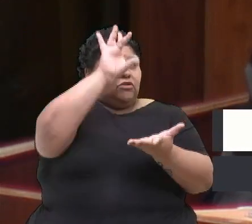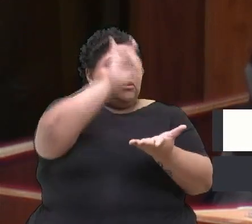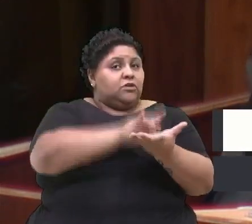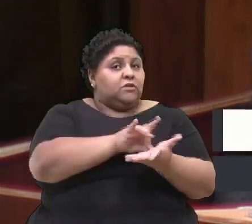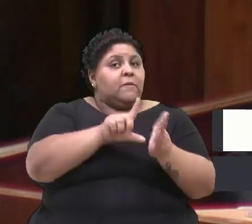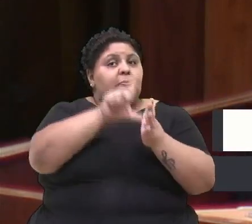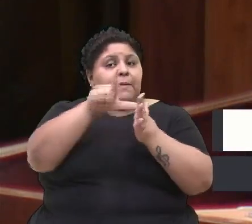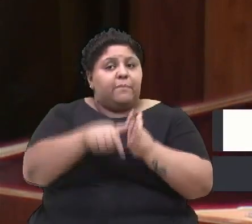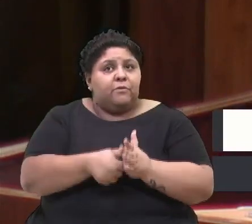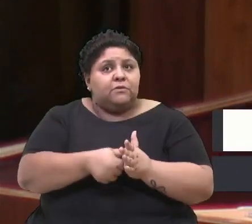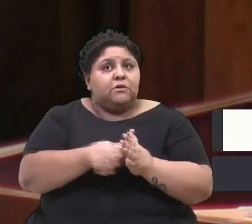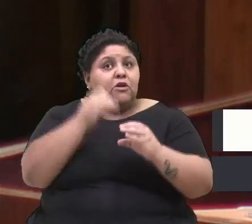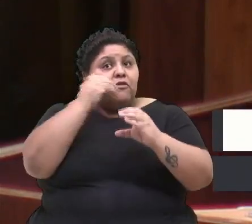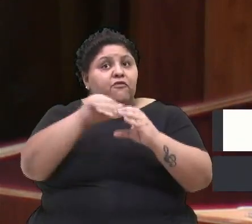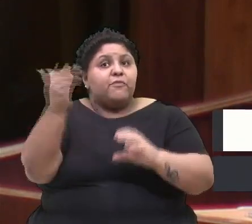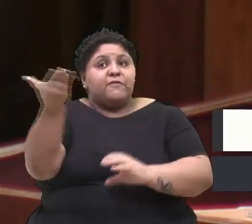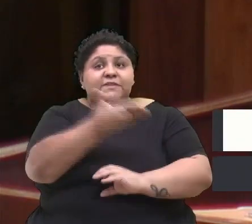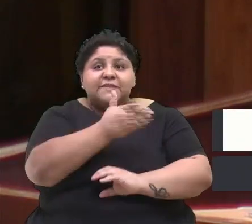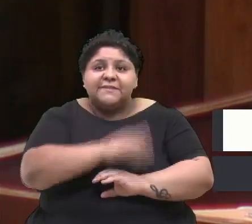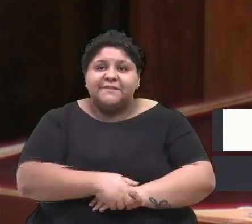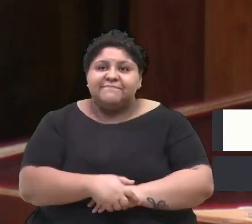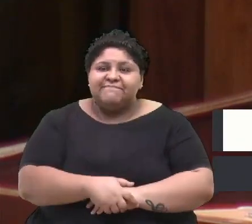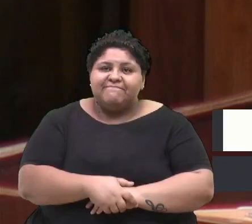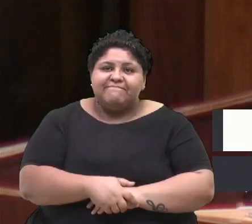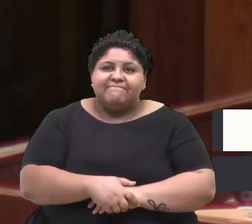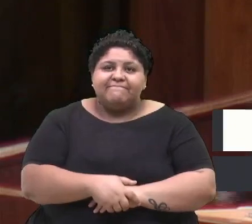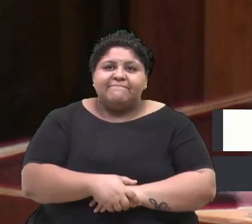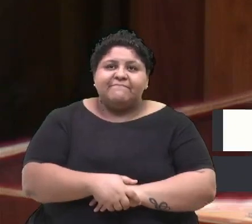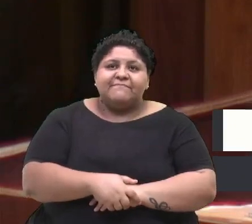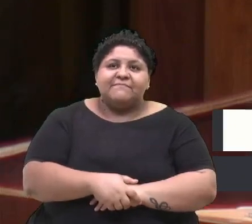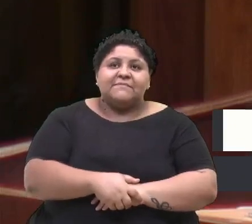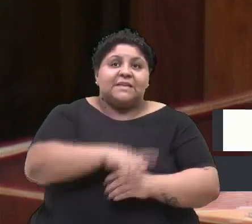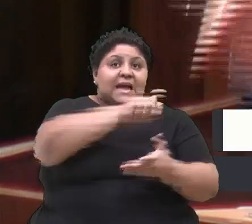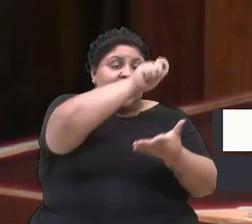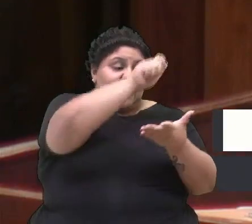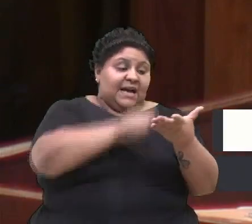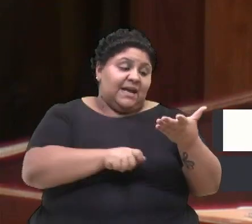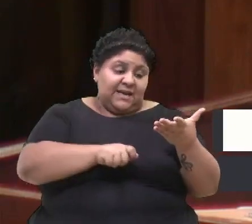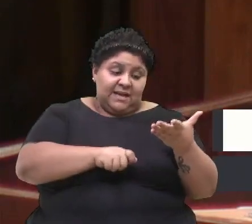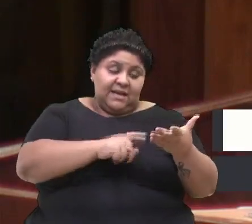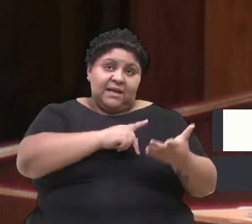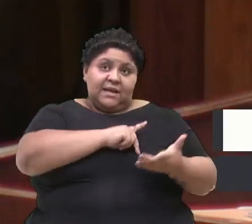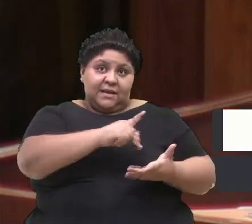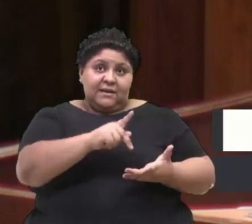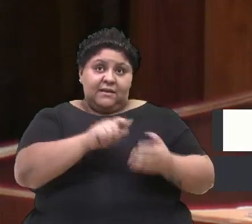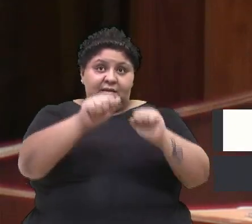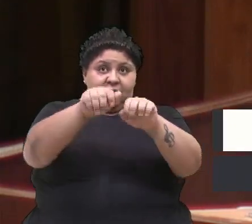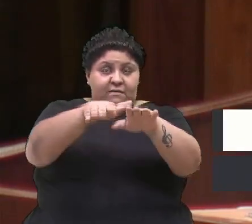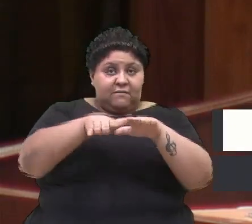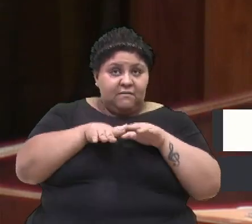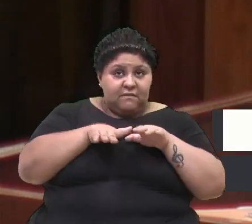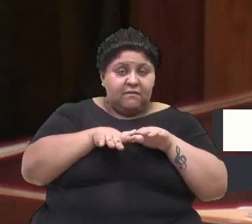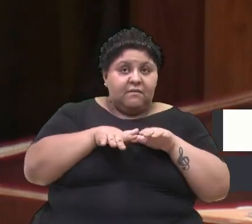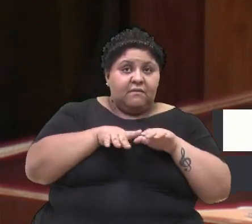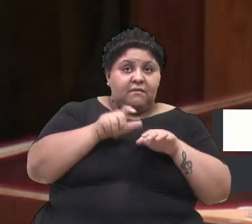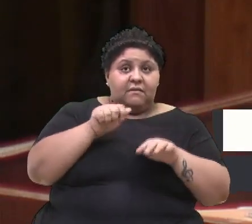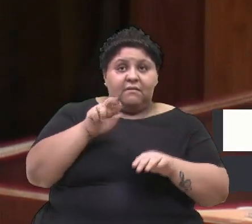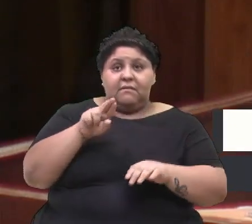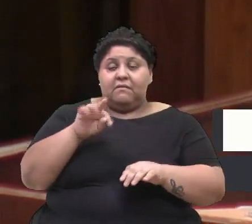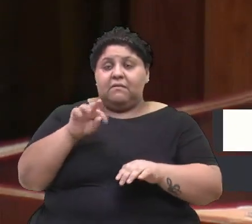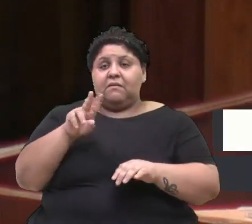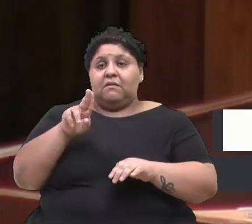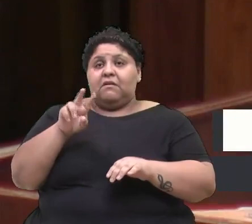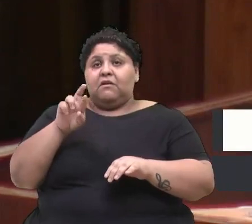publicado, envio para vocês. Ou seja, assinou o presidente da Assembleia, o Zanquim, assinou o Arthur Lira, e nós